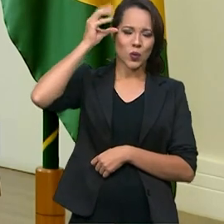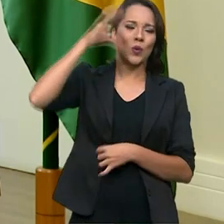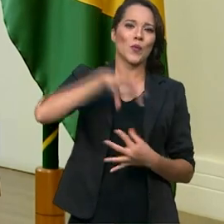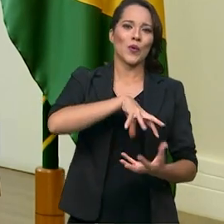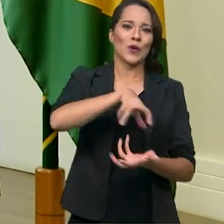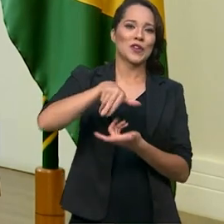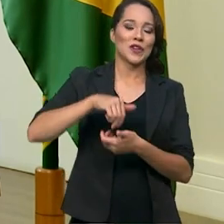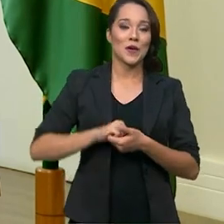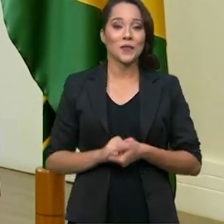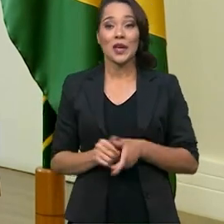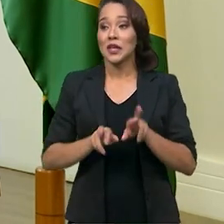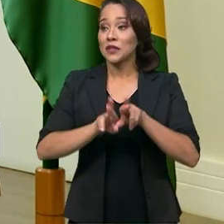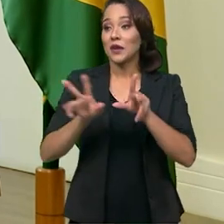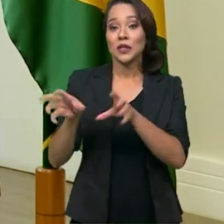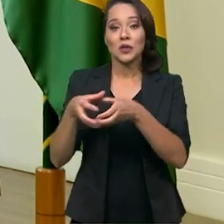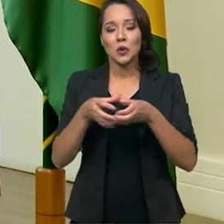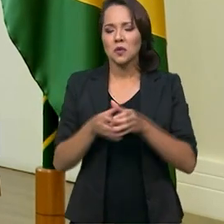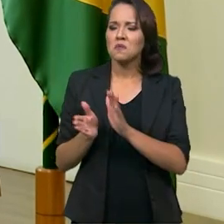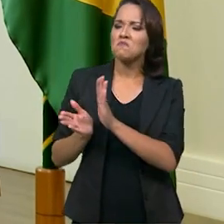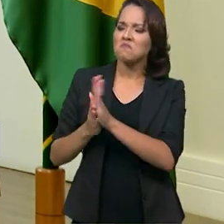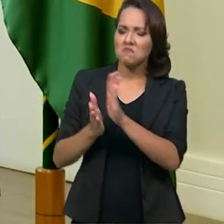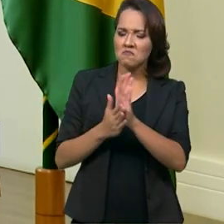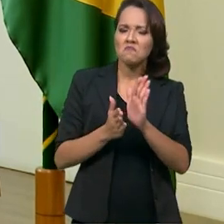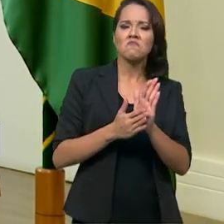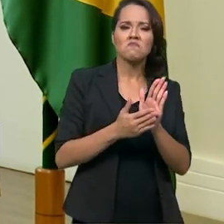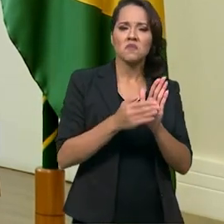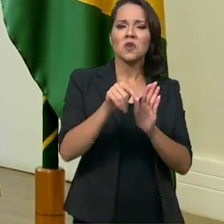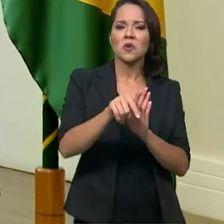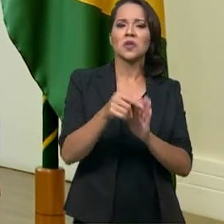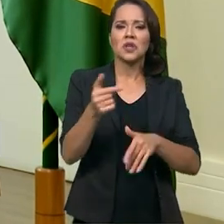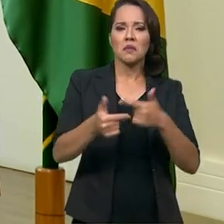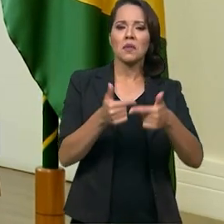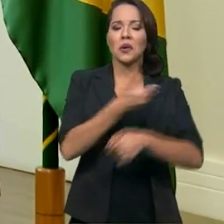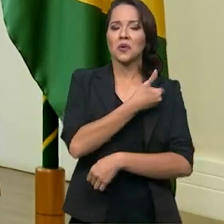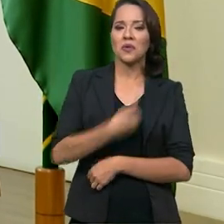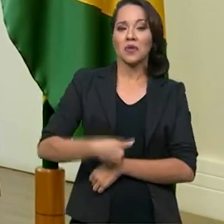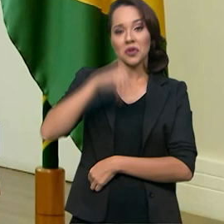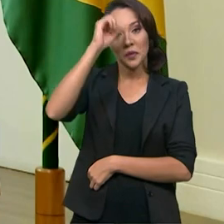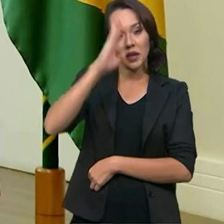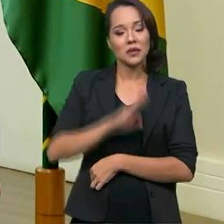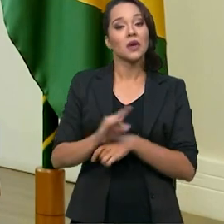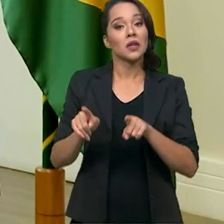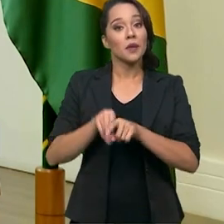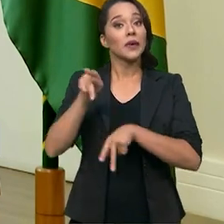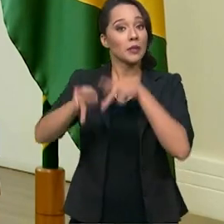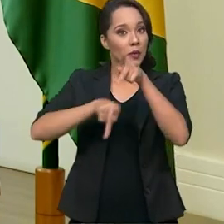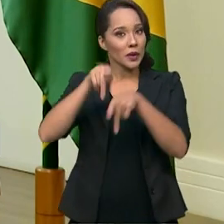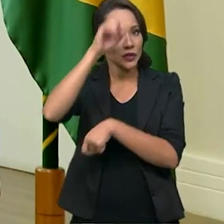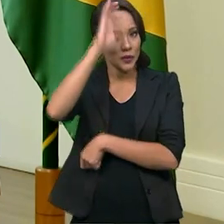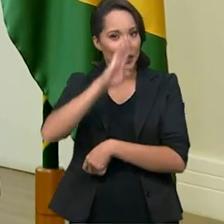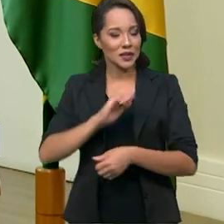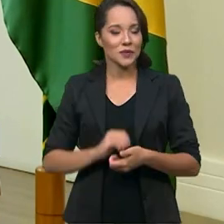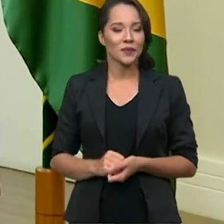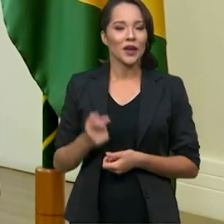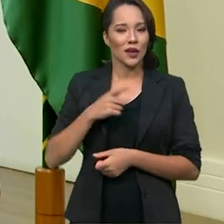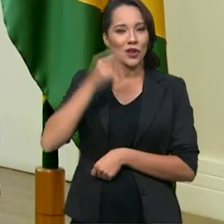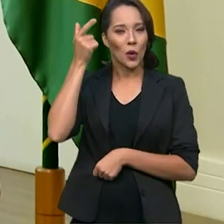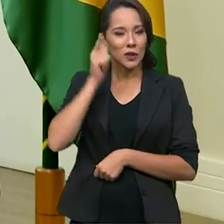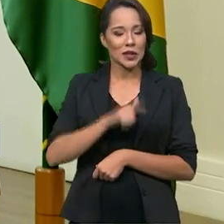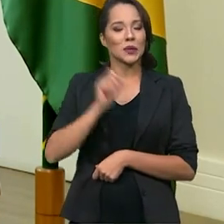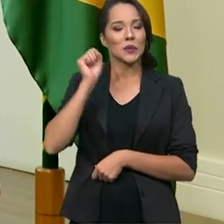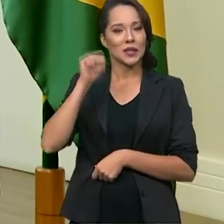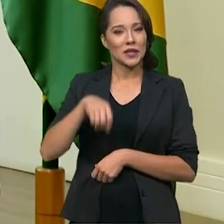internacional. Vários organismos têm elogiado as práticas do governo brasileiro e também do povo brasileiro, que tem conseguido,